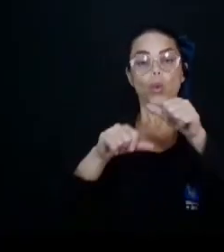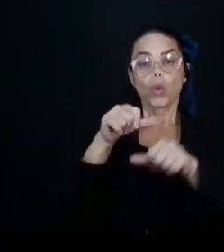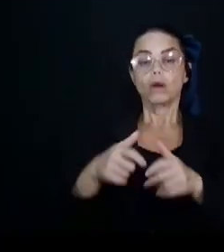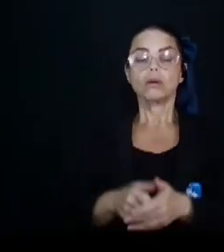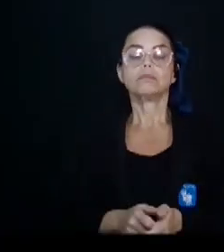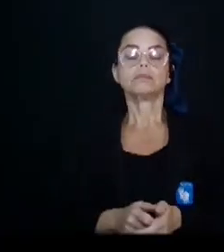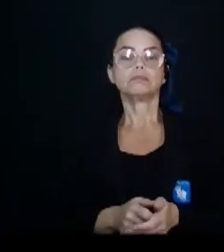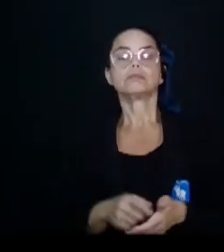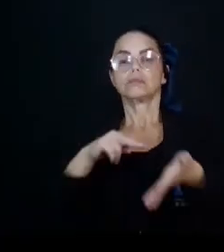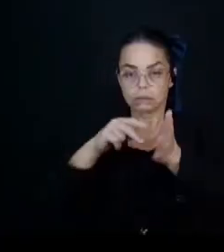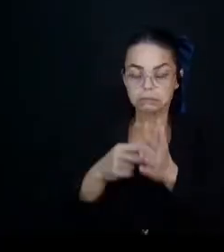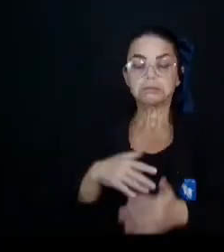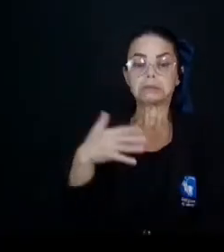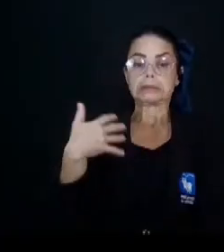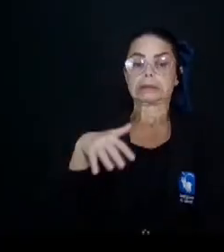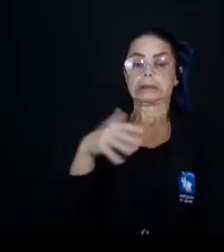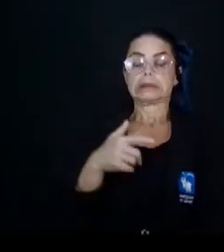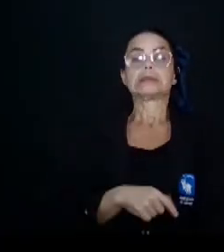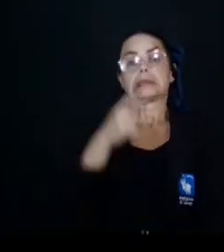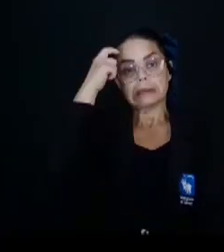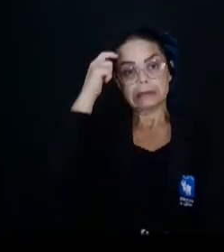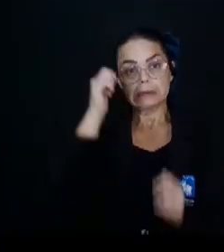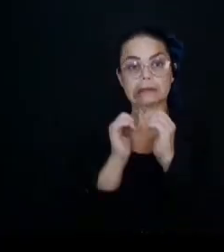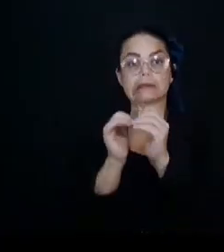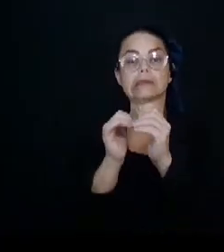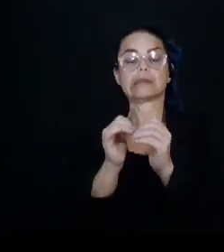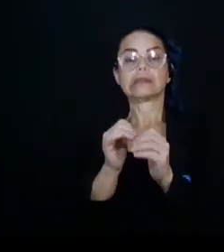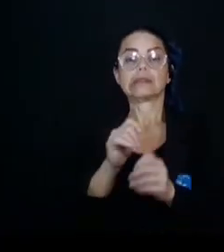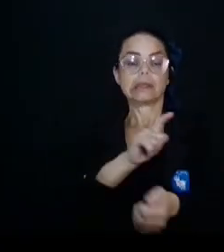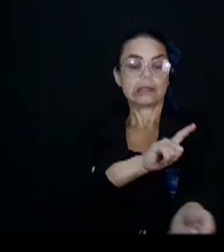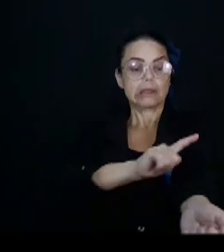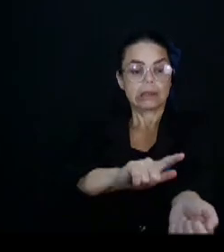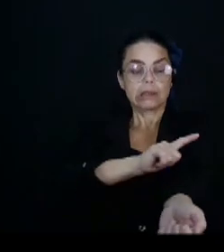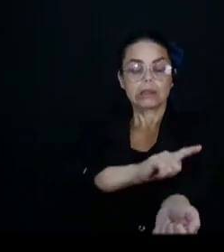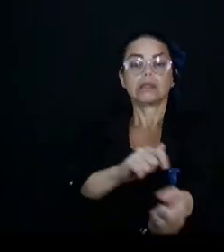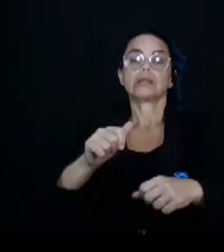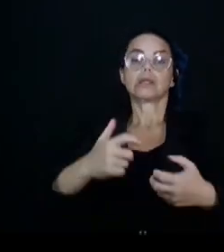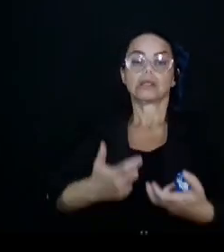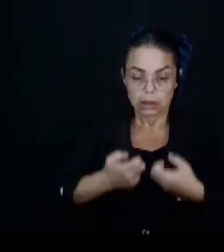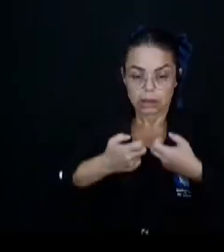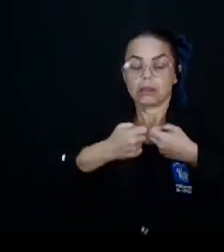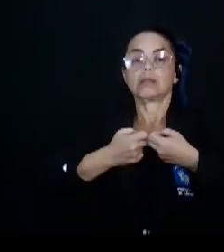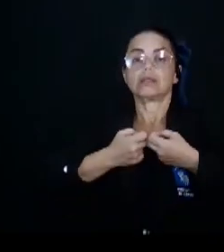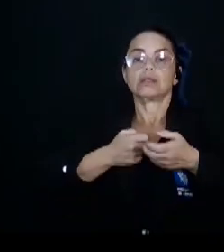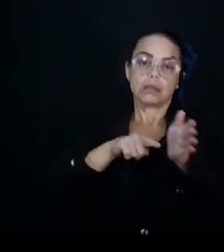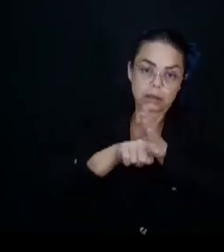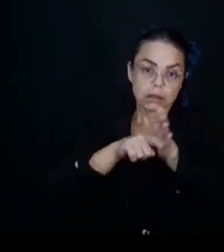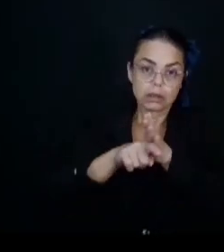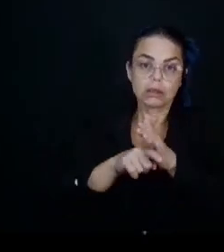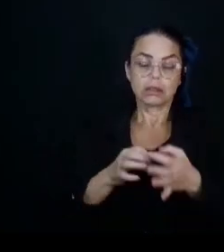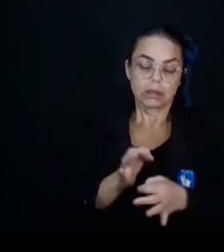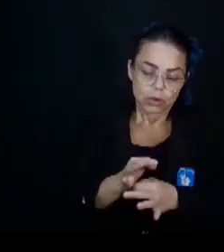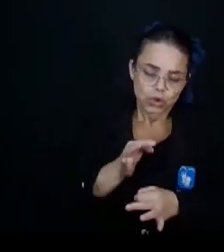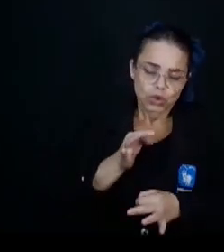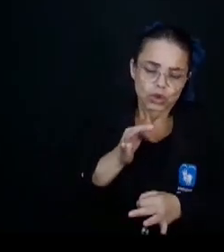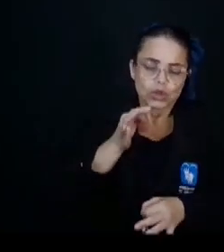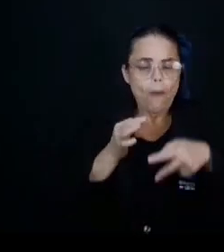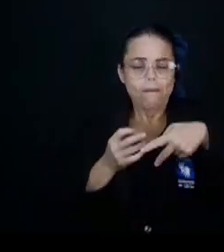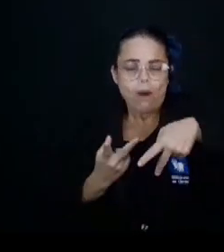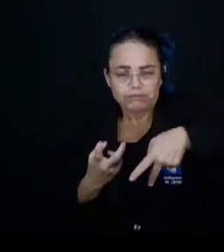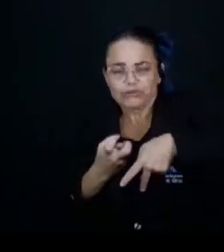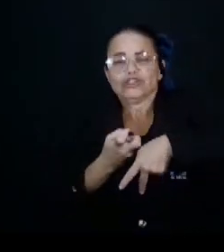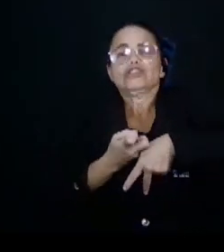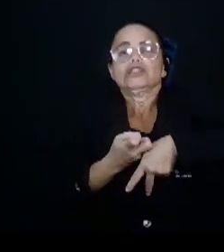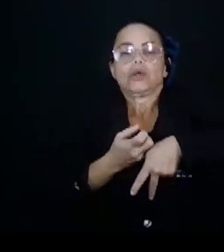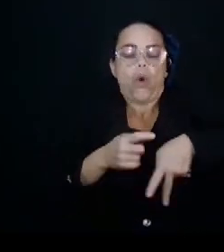significativa que faz a gente pensar em leucemia, aí sim é feito o exame de medula óssea, que é o